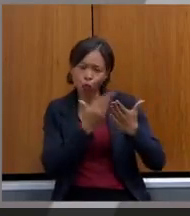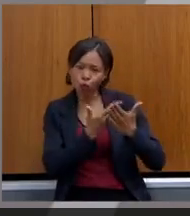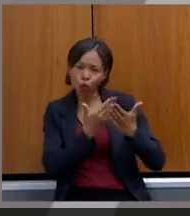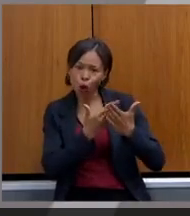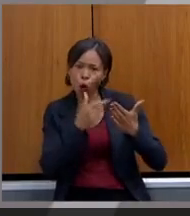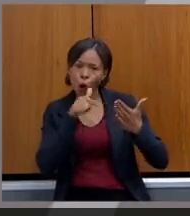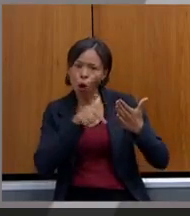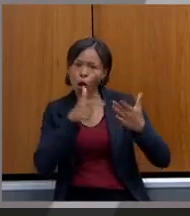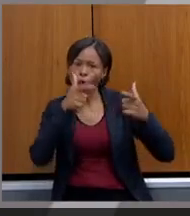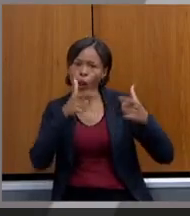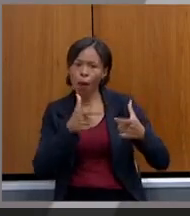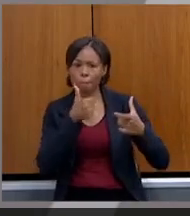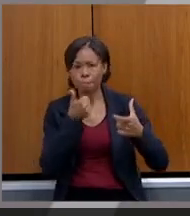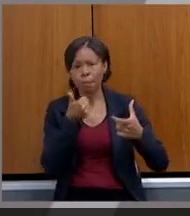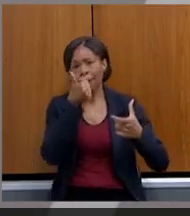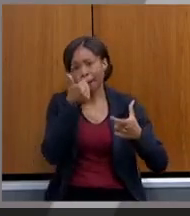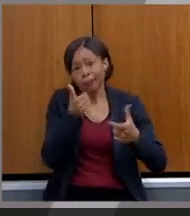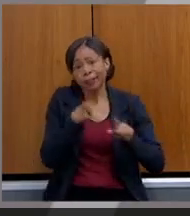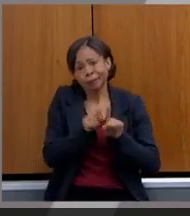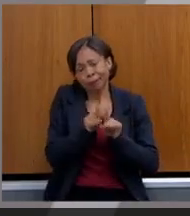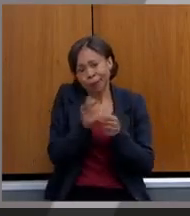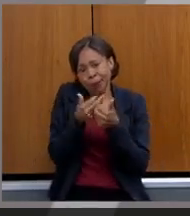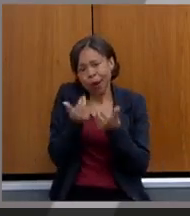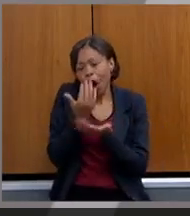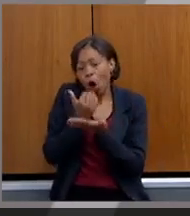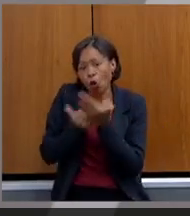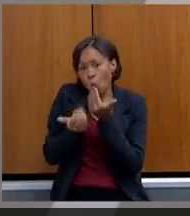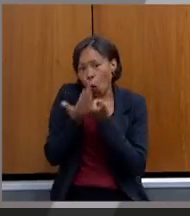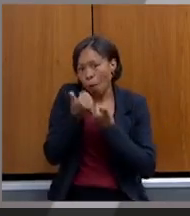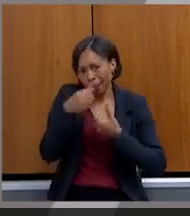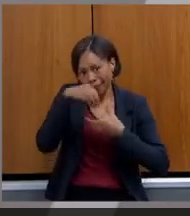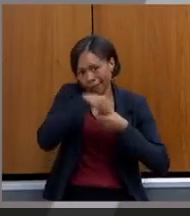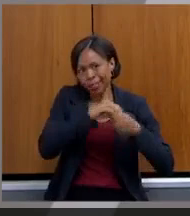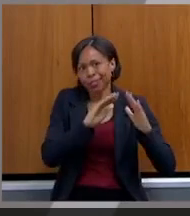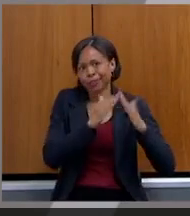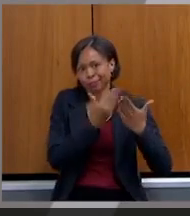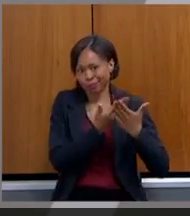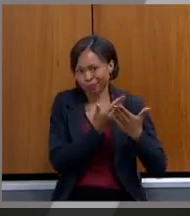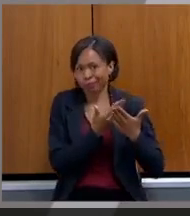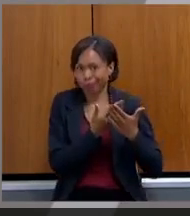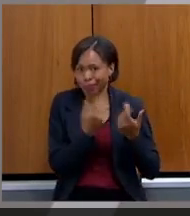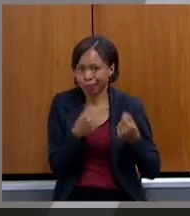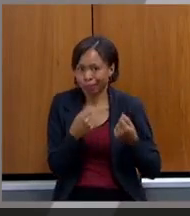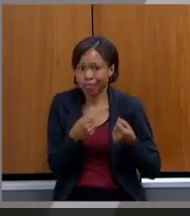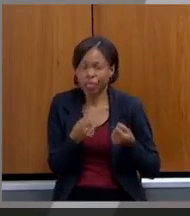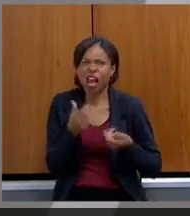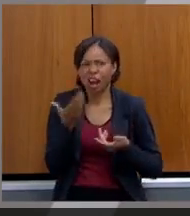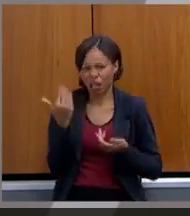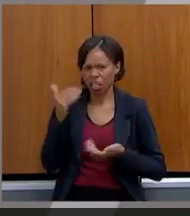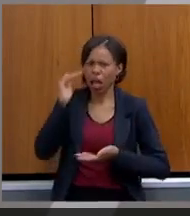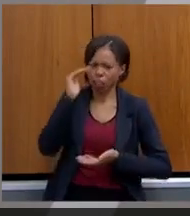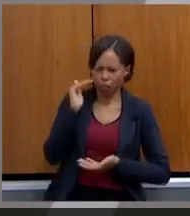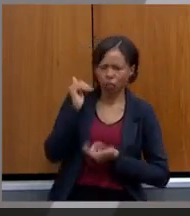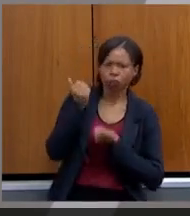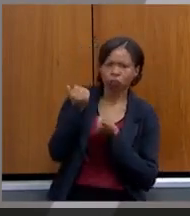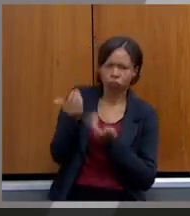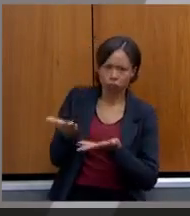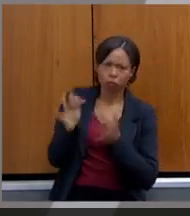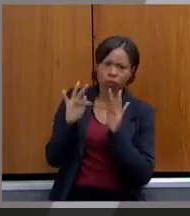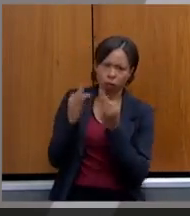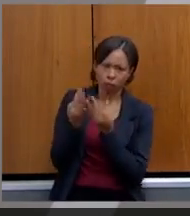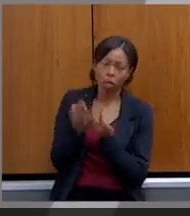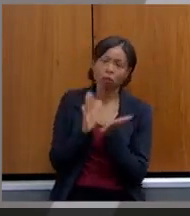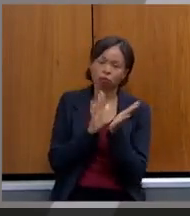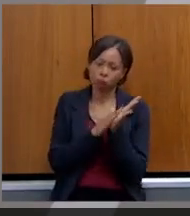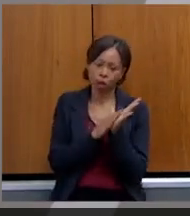sim inclusive a questão alimentar por mais que tenha funcionado bem aí de levar a cesta a vida de alimentos para as famílias